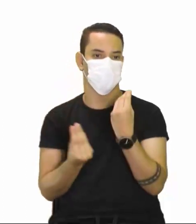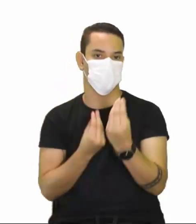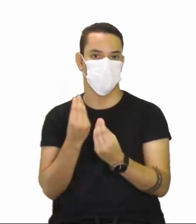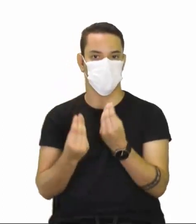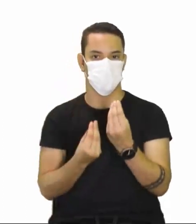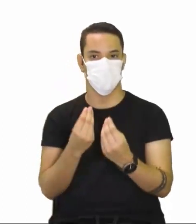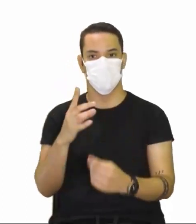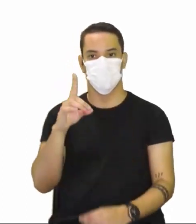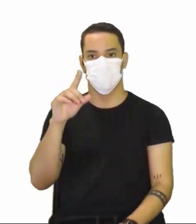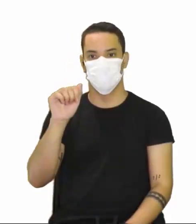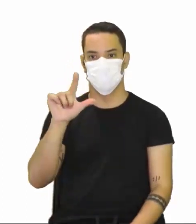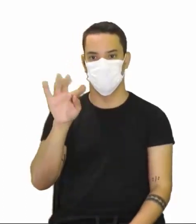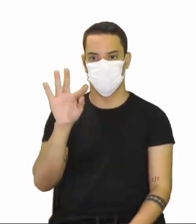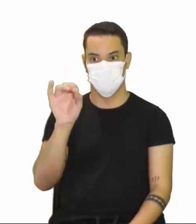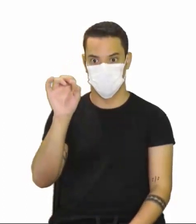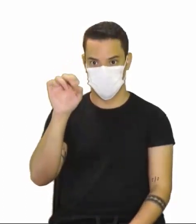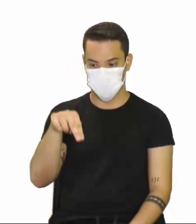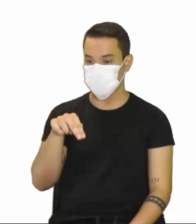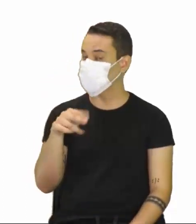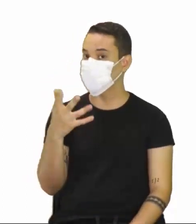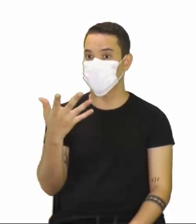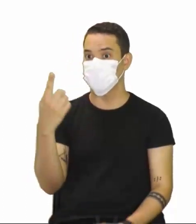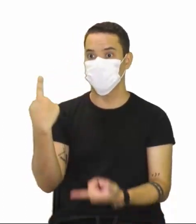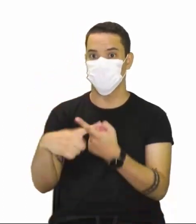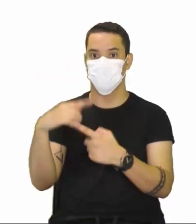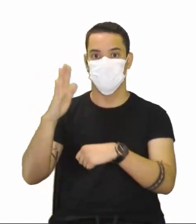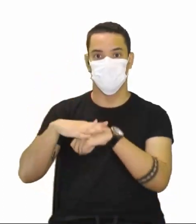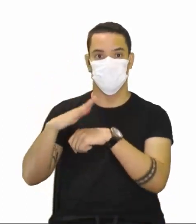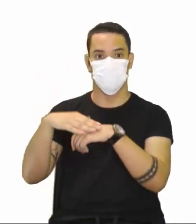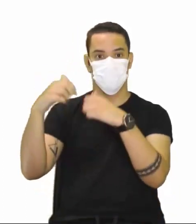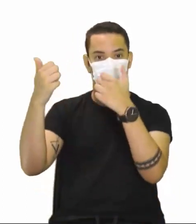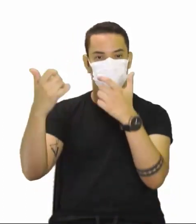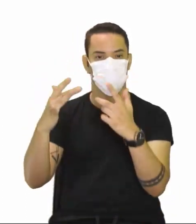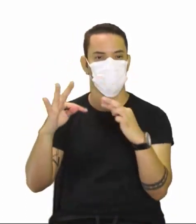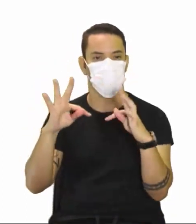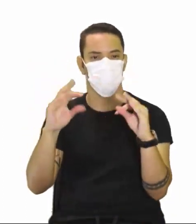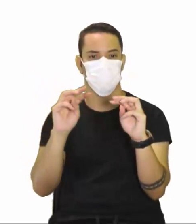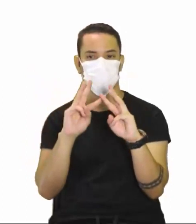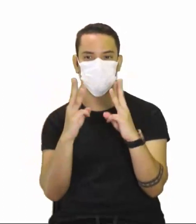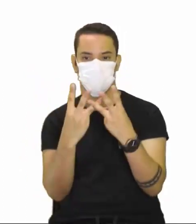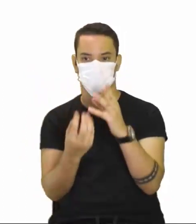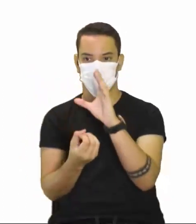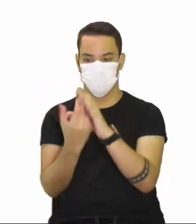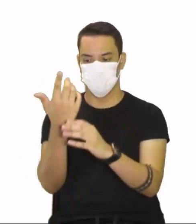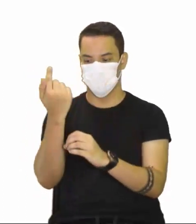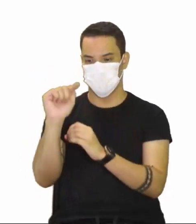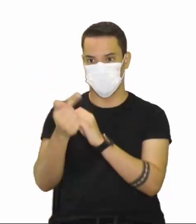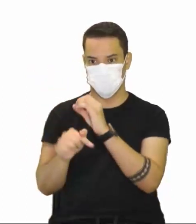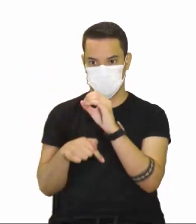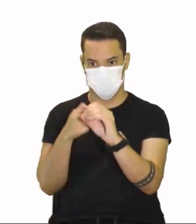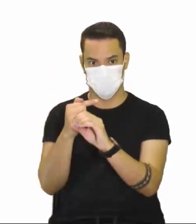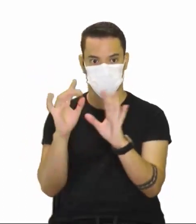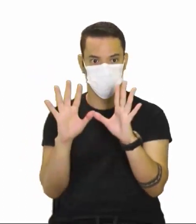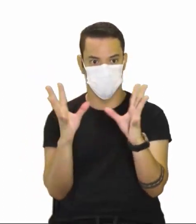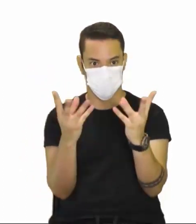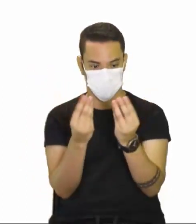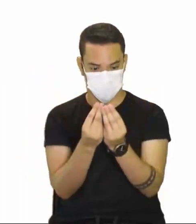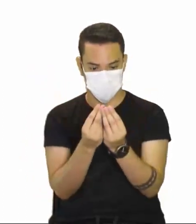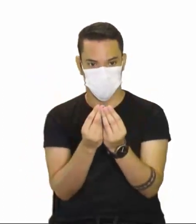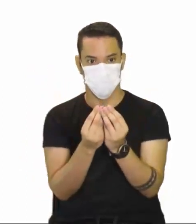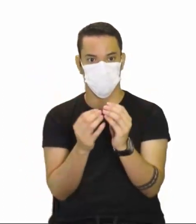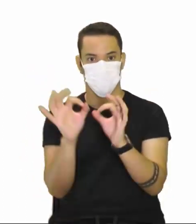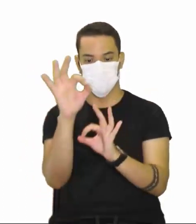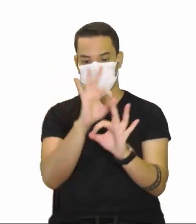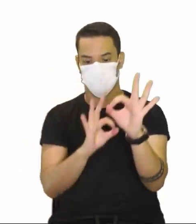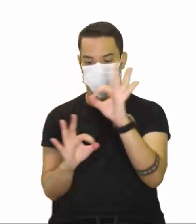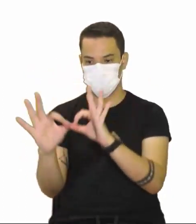Dalton, onde Dalton afirmava que toda matéria é formada por átomos, que são